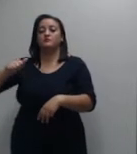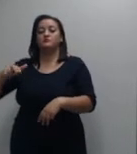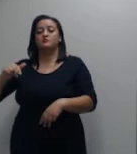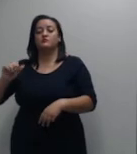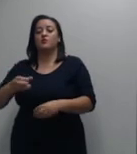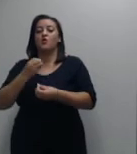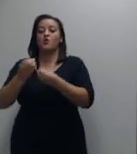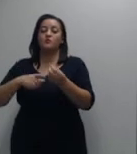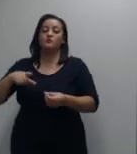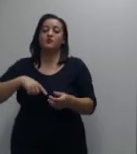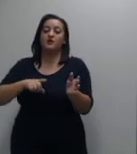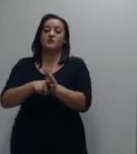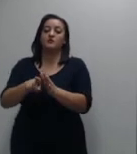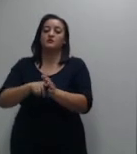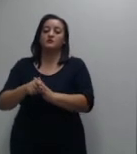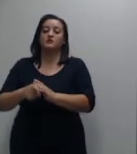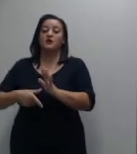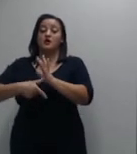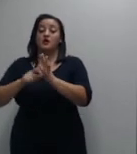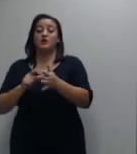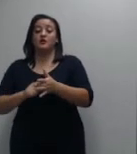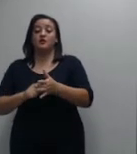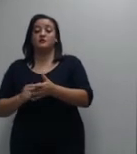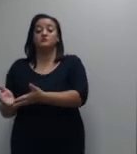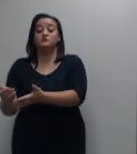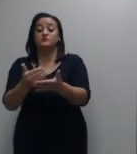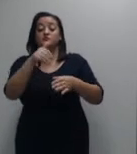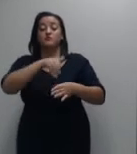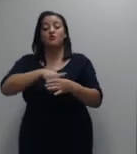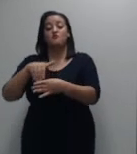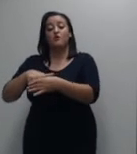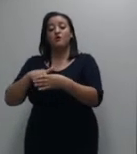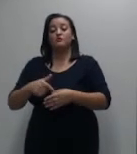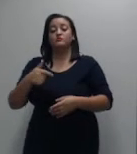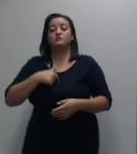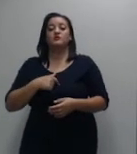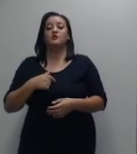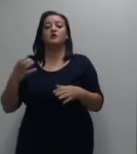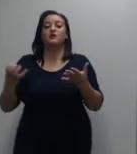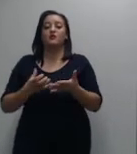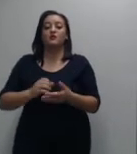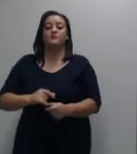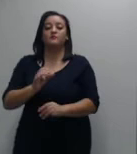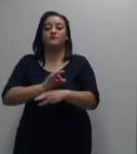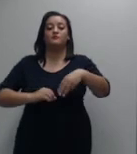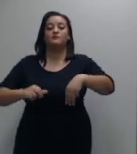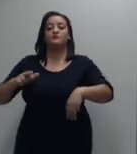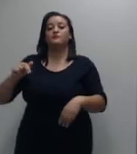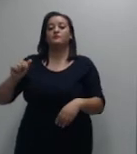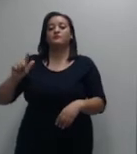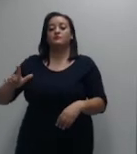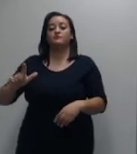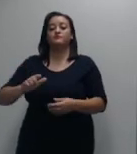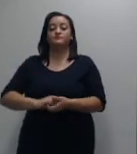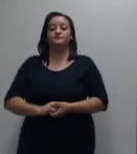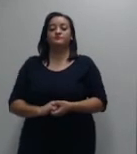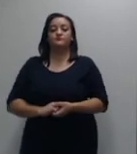como a questionamento antes e tomar os lotes eu passo a palavra o Ministro Raul Araújo